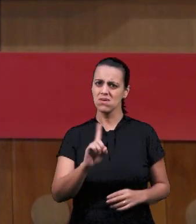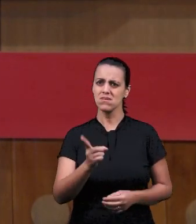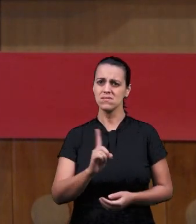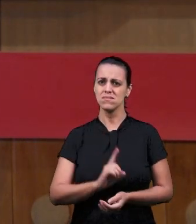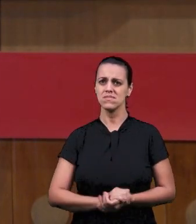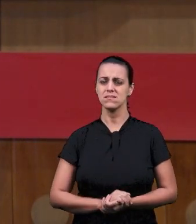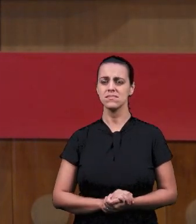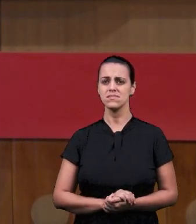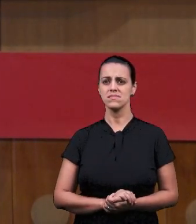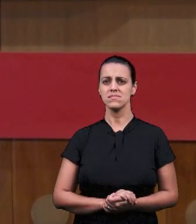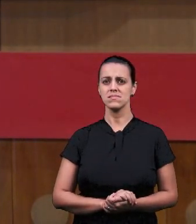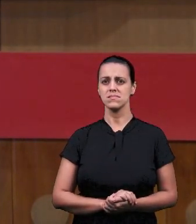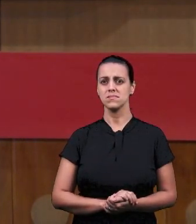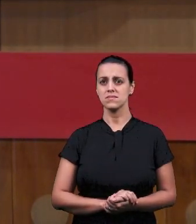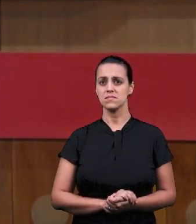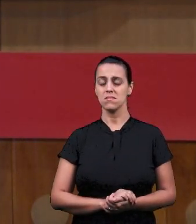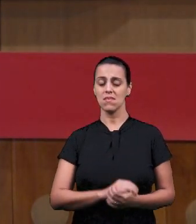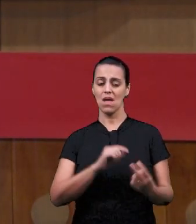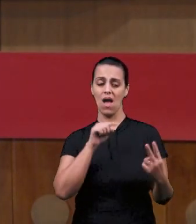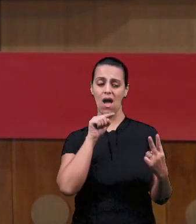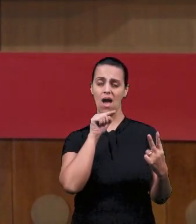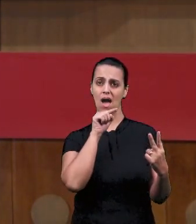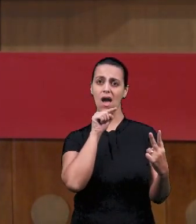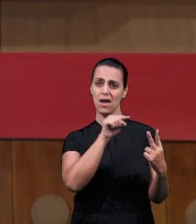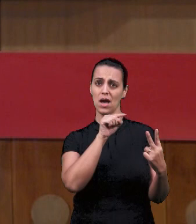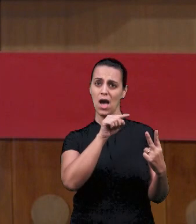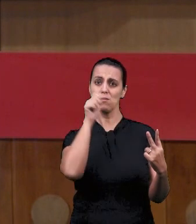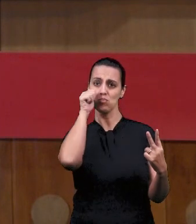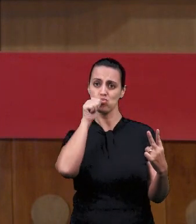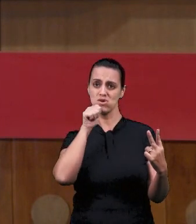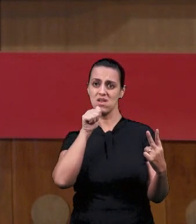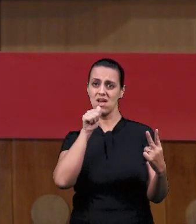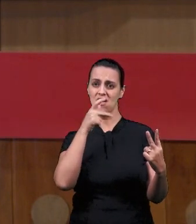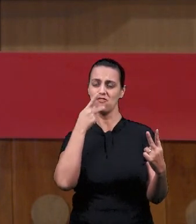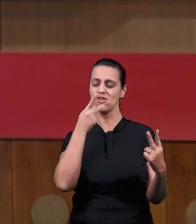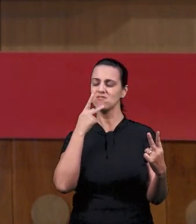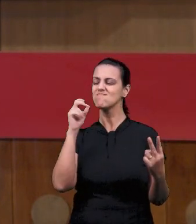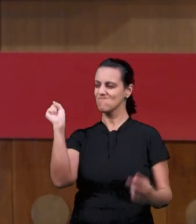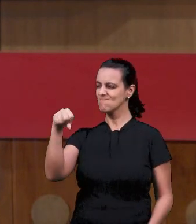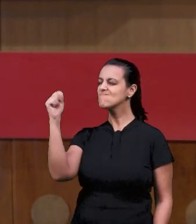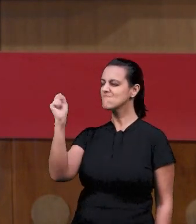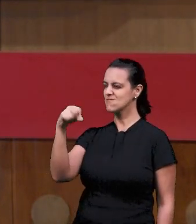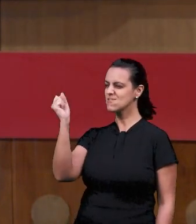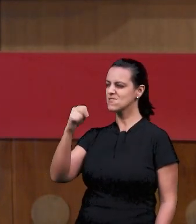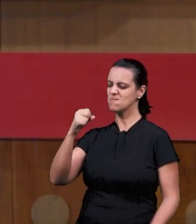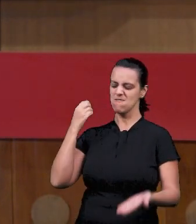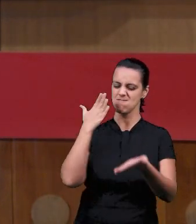aquela mulher que aceitou dividir, não, vamos dividir, ela queria um pedaço do...